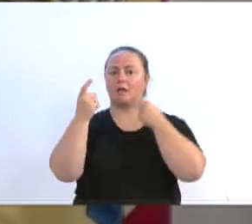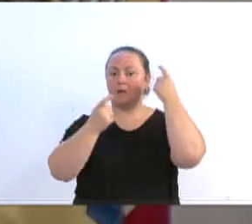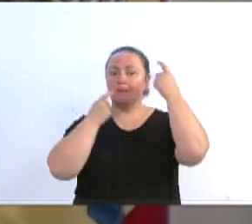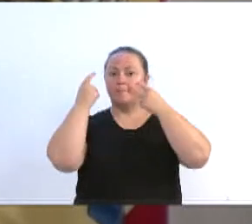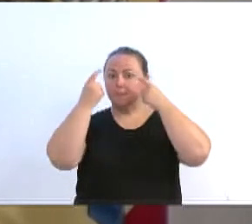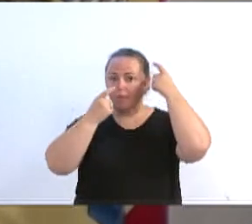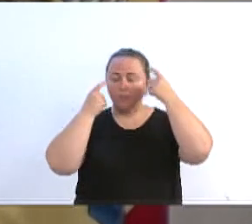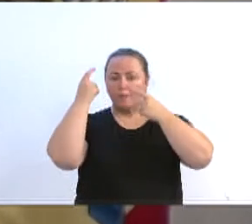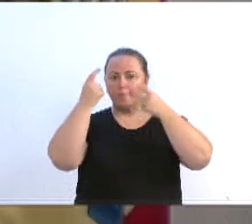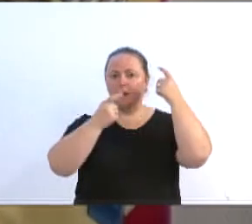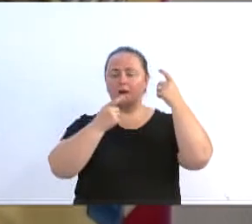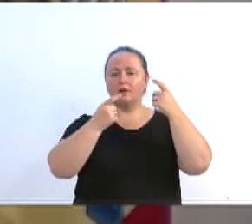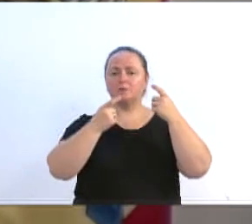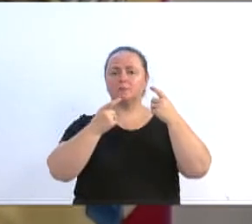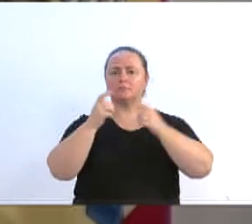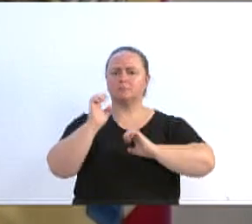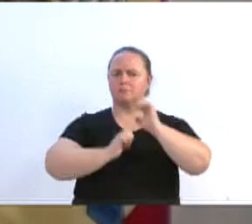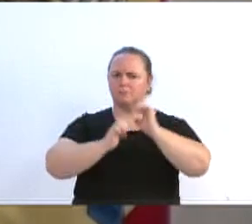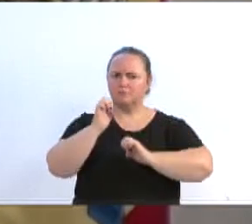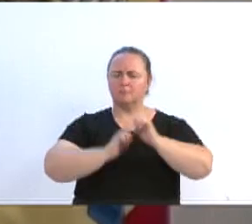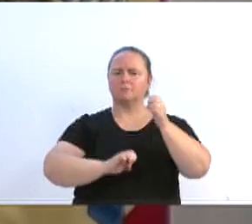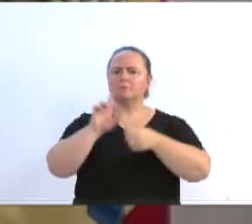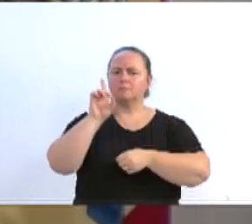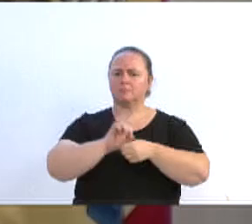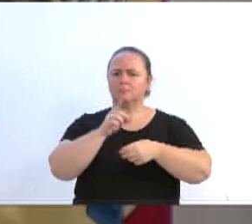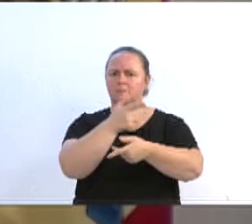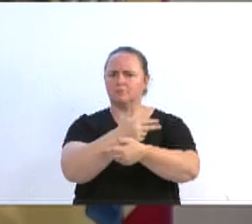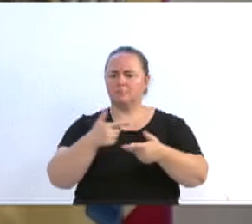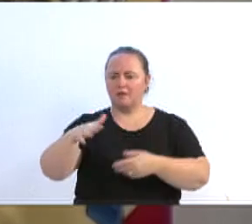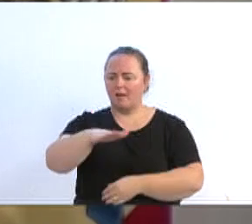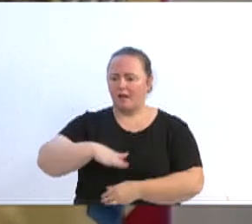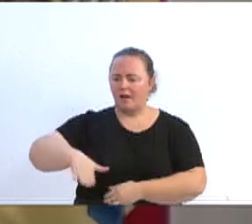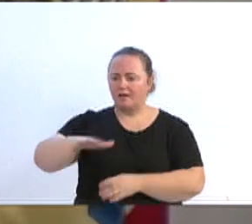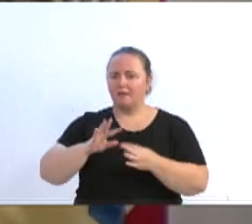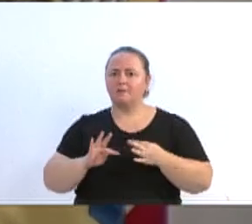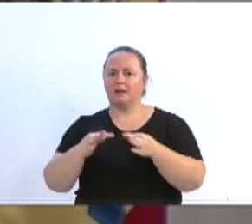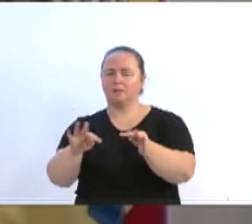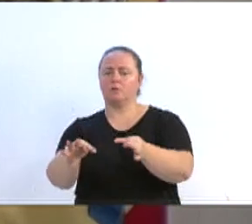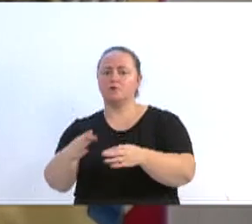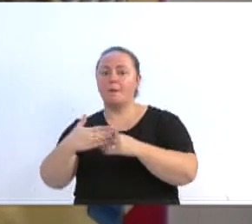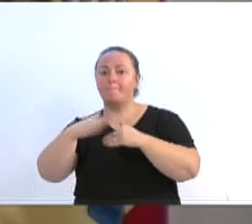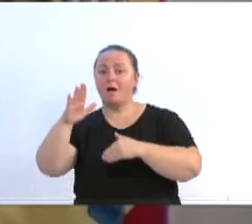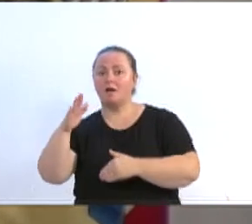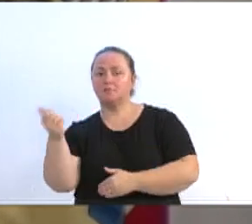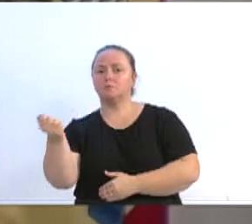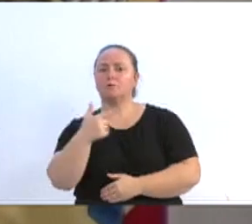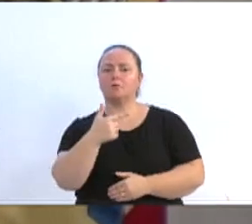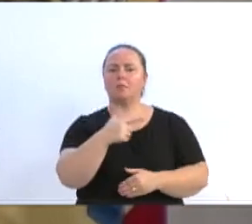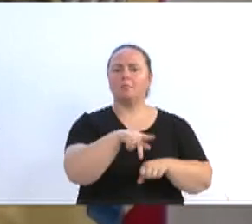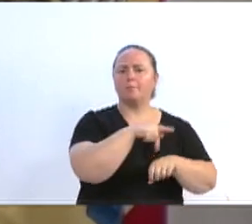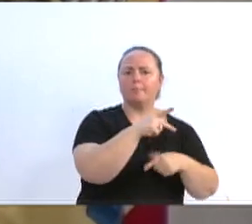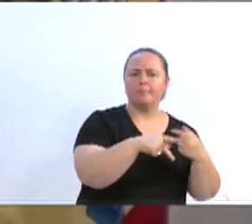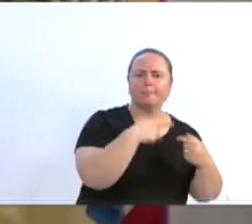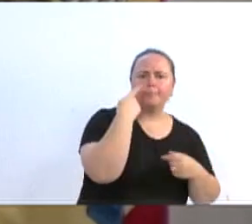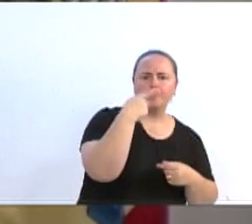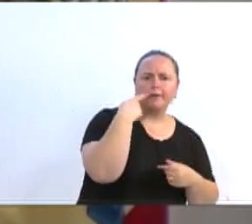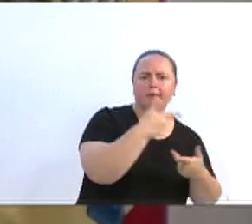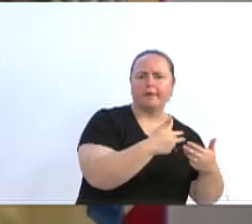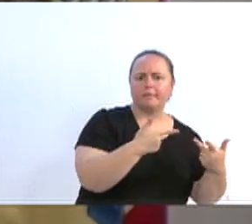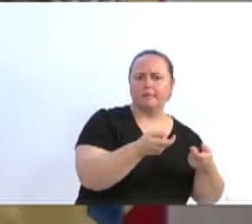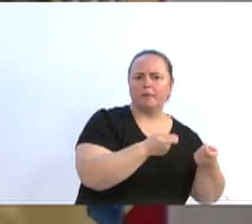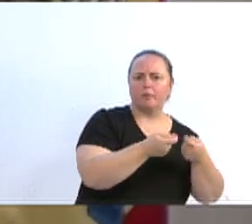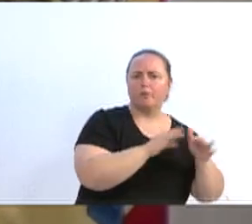de tecnologia do que a turbulência política e econômica do país. E o